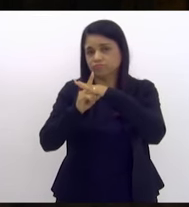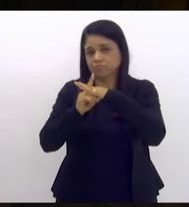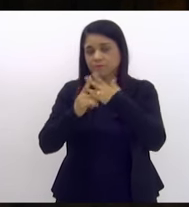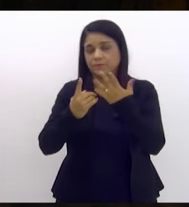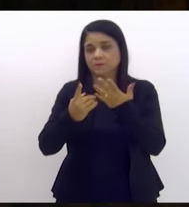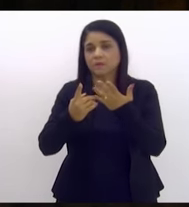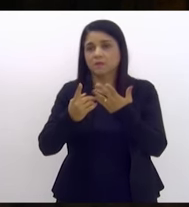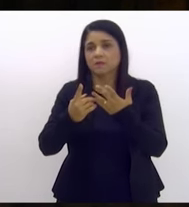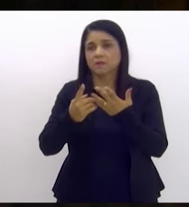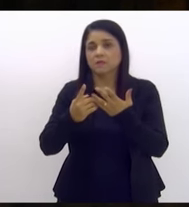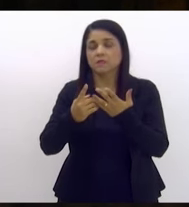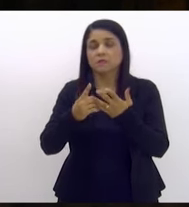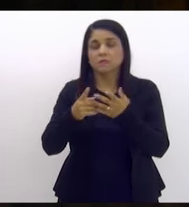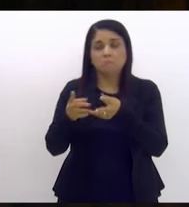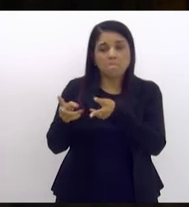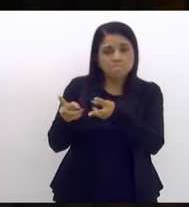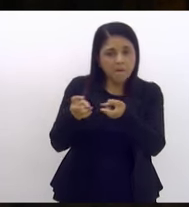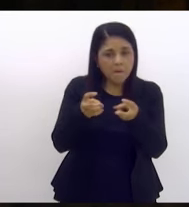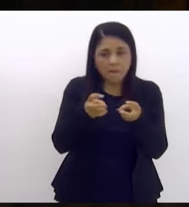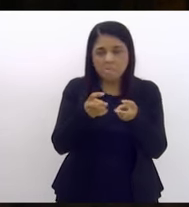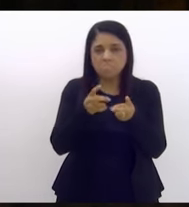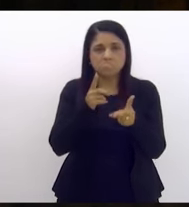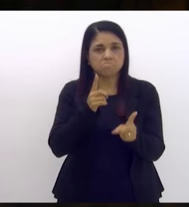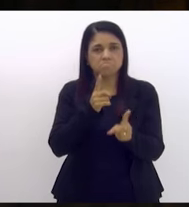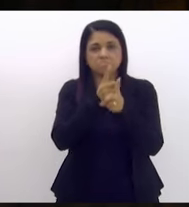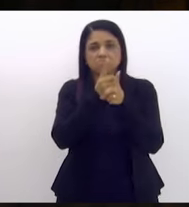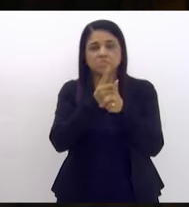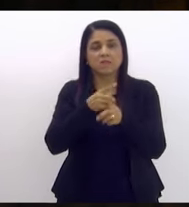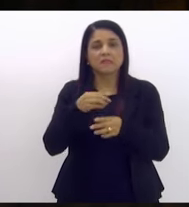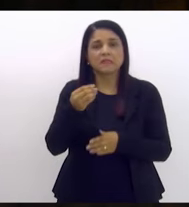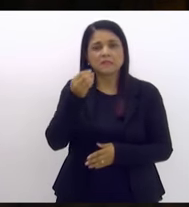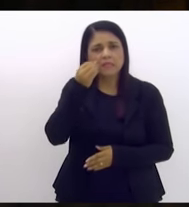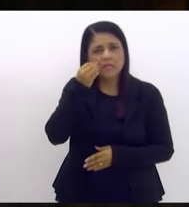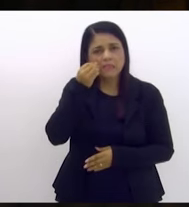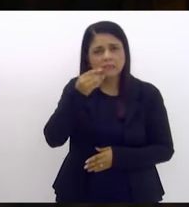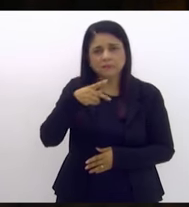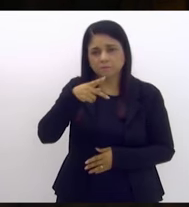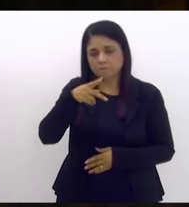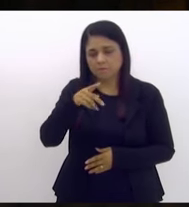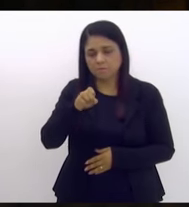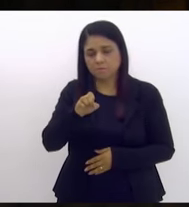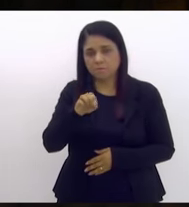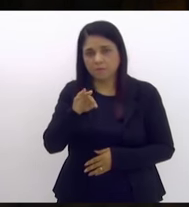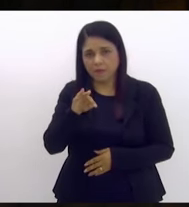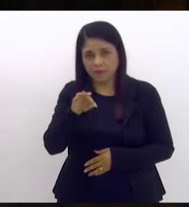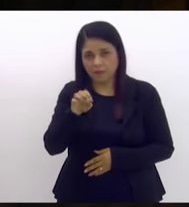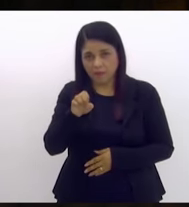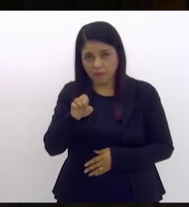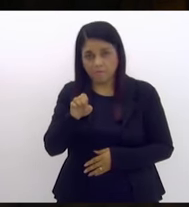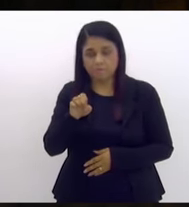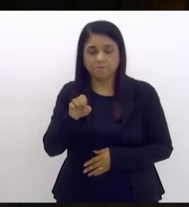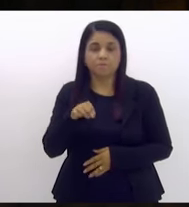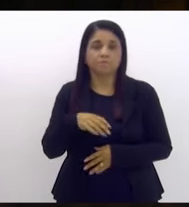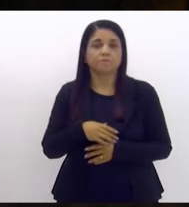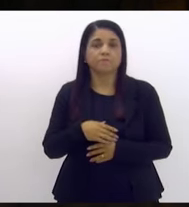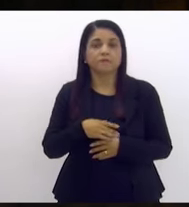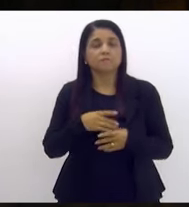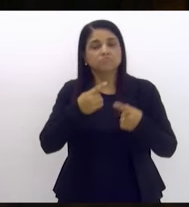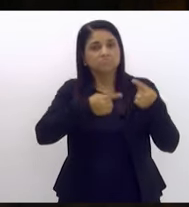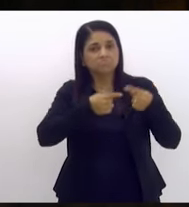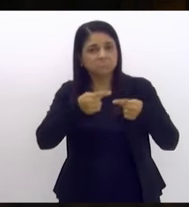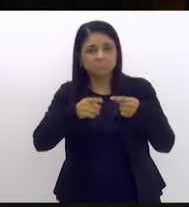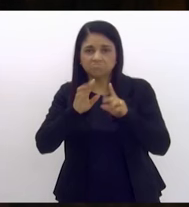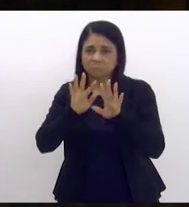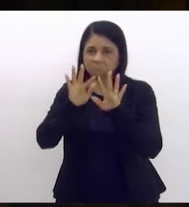não detectada pelo teste de pezinho e da outras previdências. Em discussão, não havendo mais quem